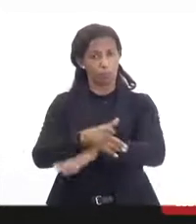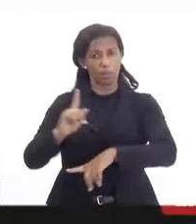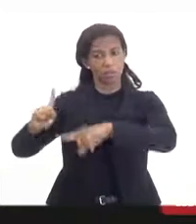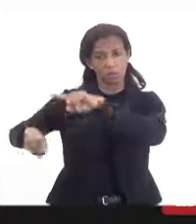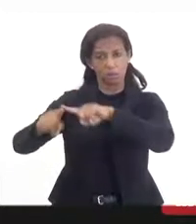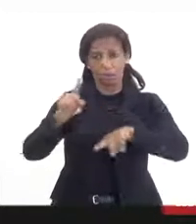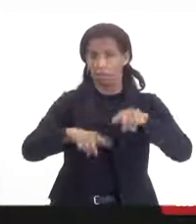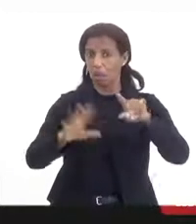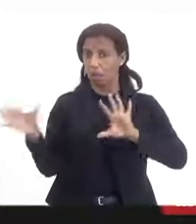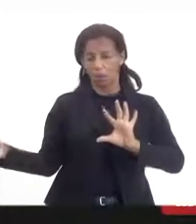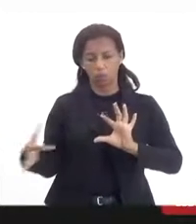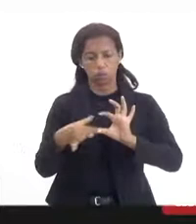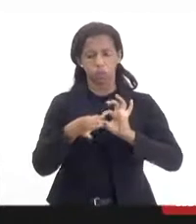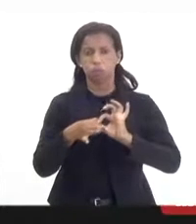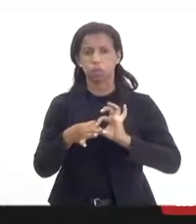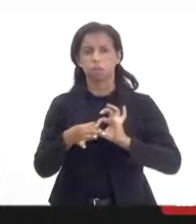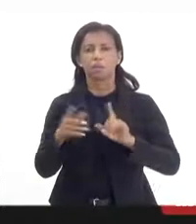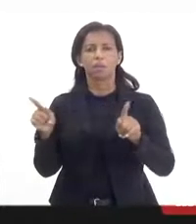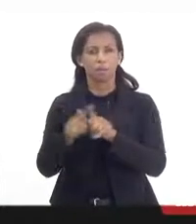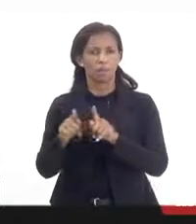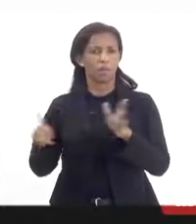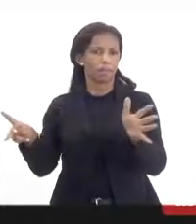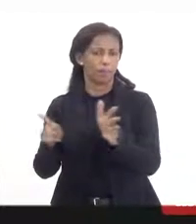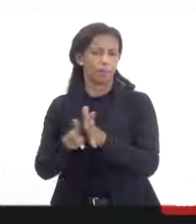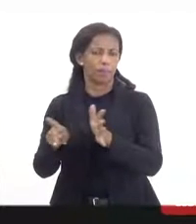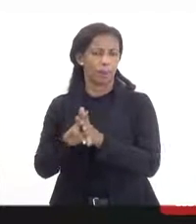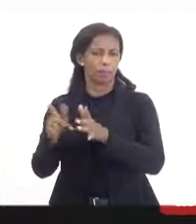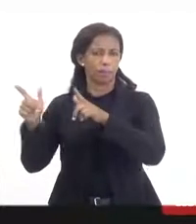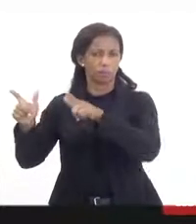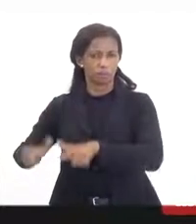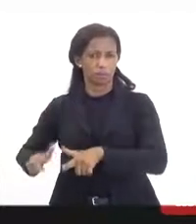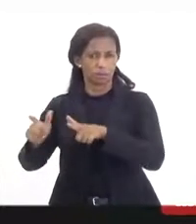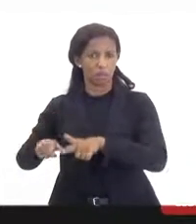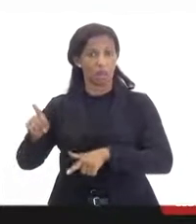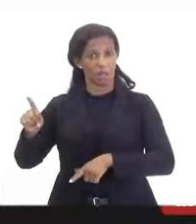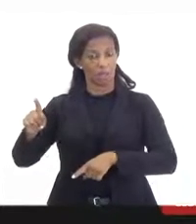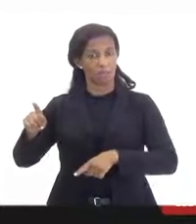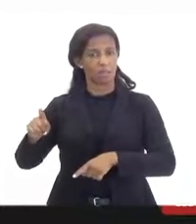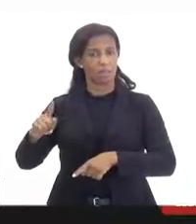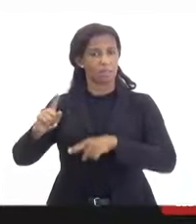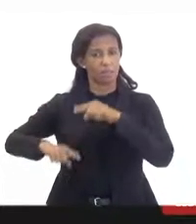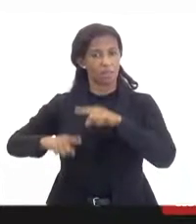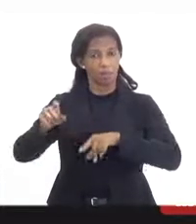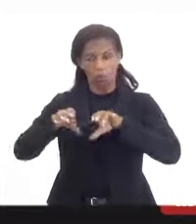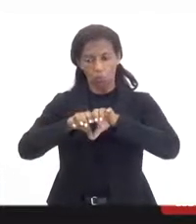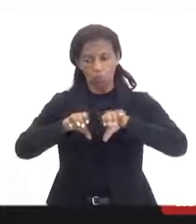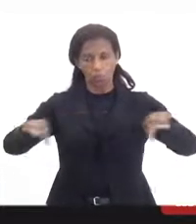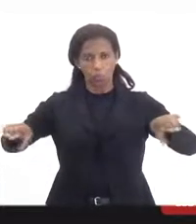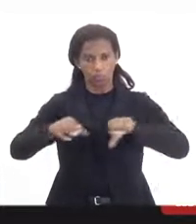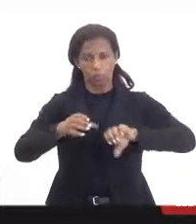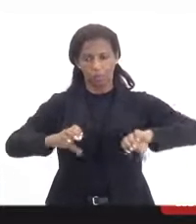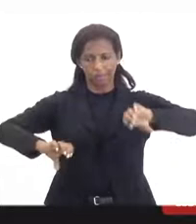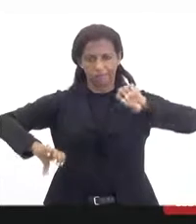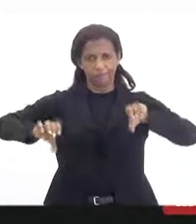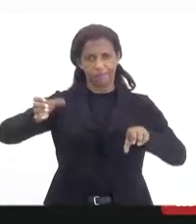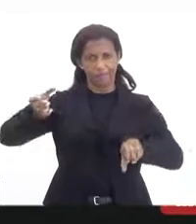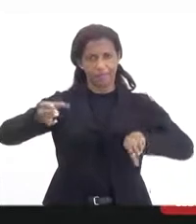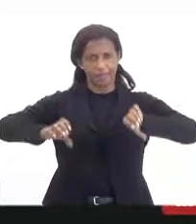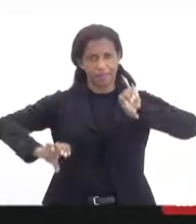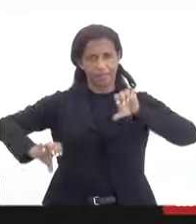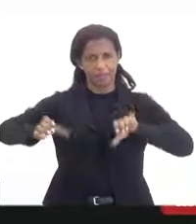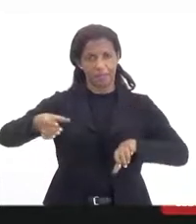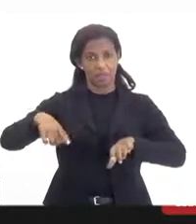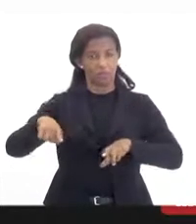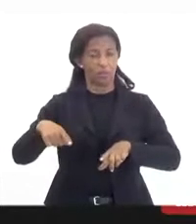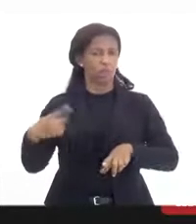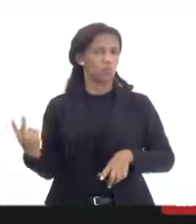mercadorias não vinculadas à atividade fim do estabelecimento. Essas mercadorias são tubos flexíveis. E o valor do